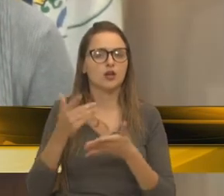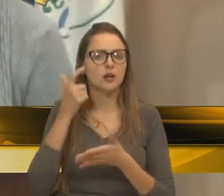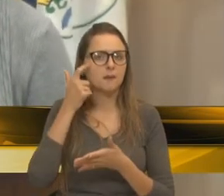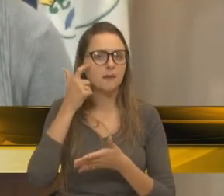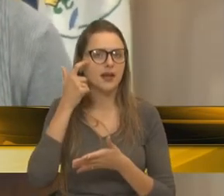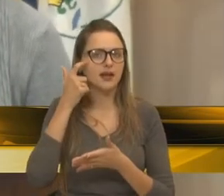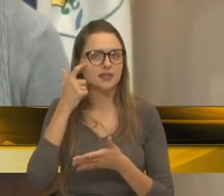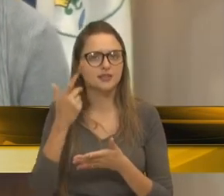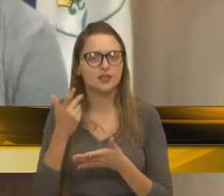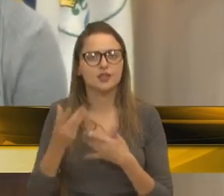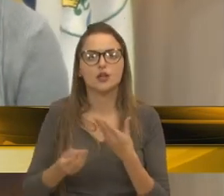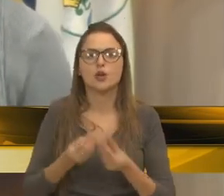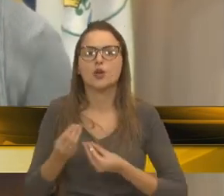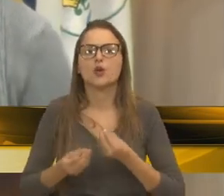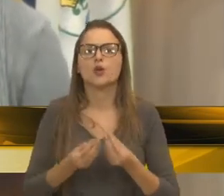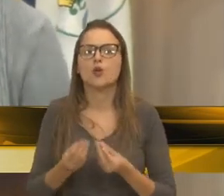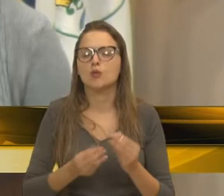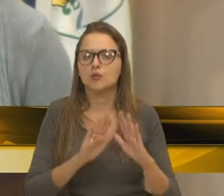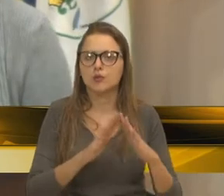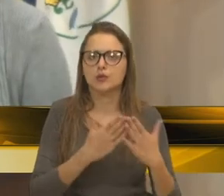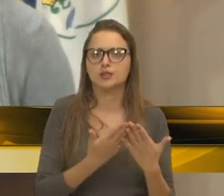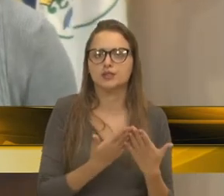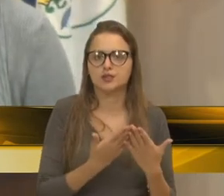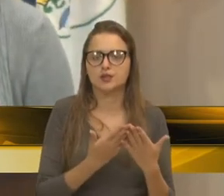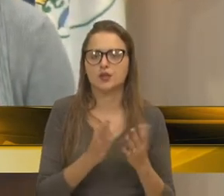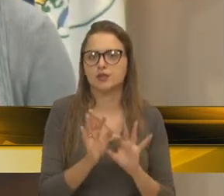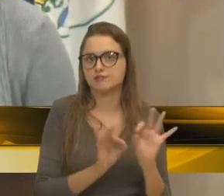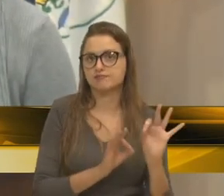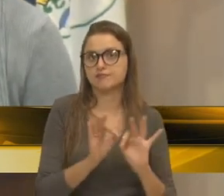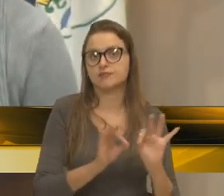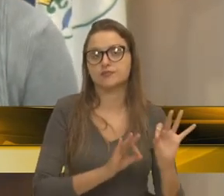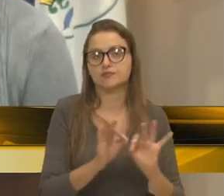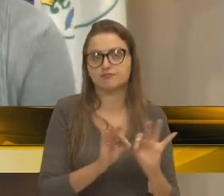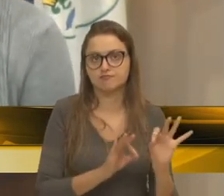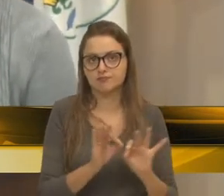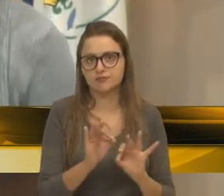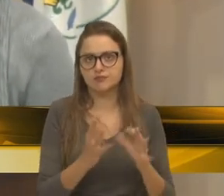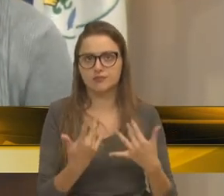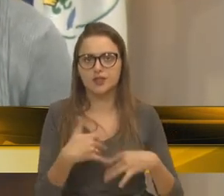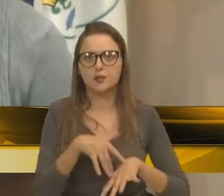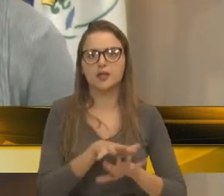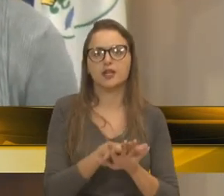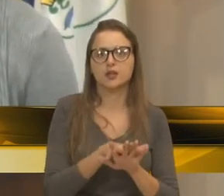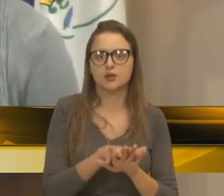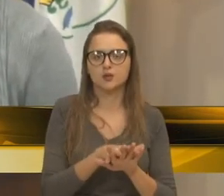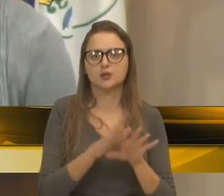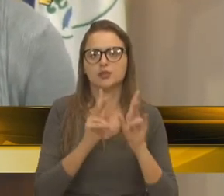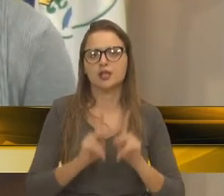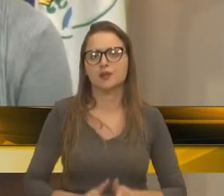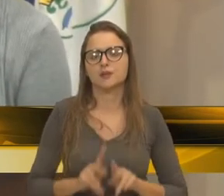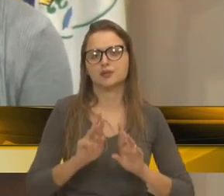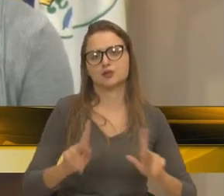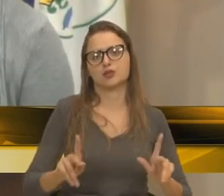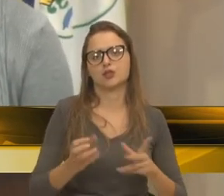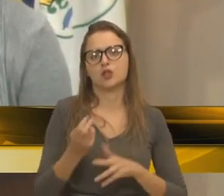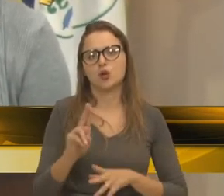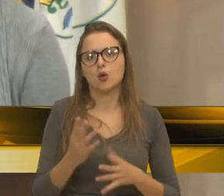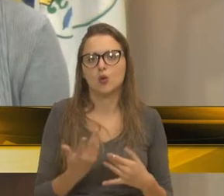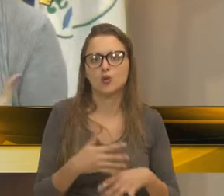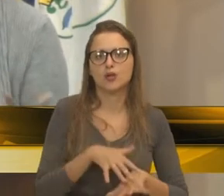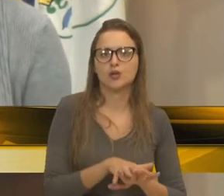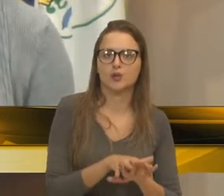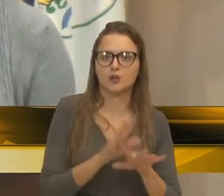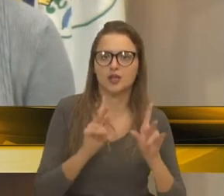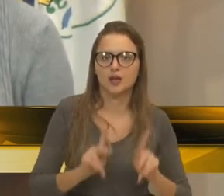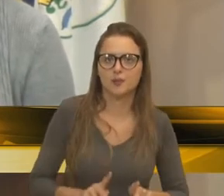como as nossas escolas estão preparadas para incluir o diferente, ou para incluir quem está se